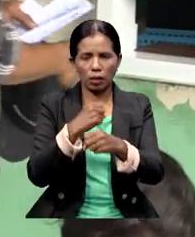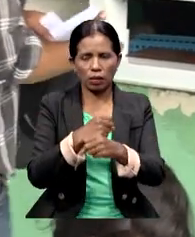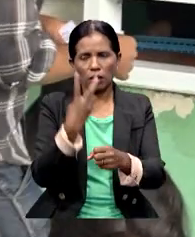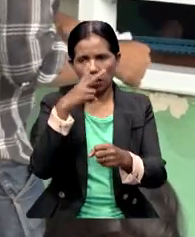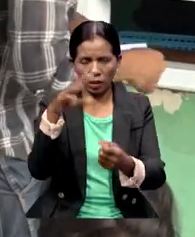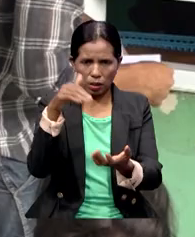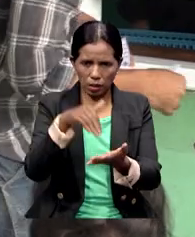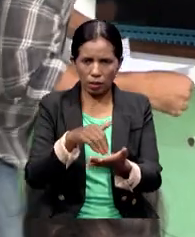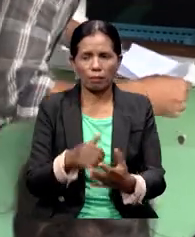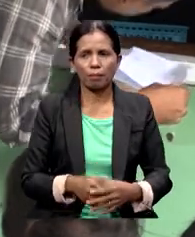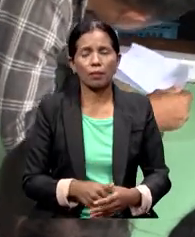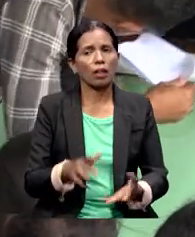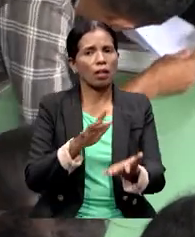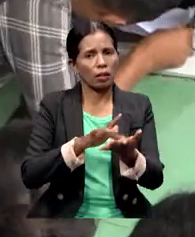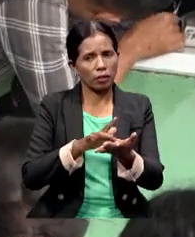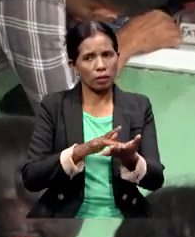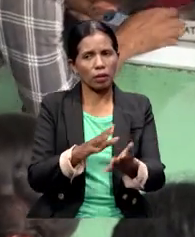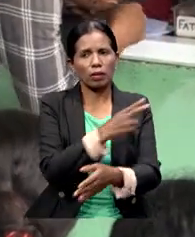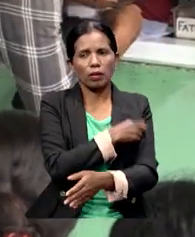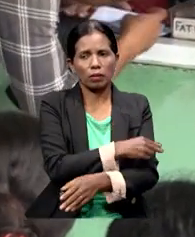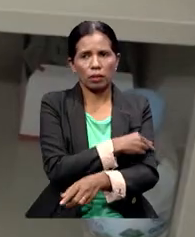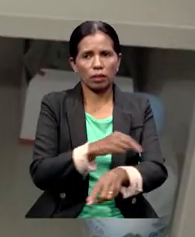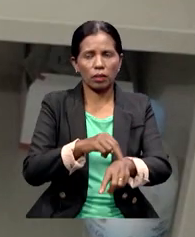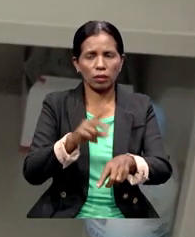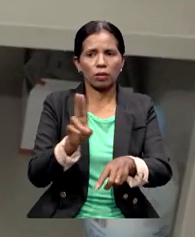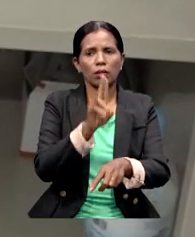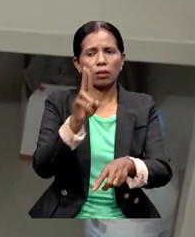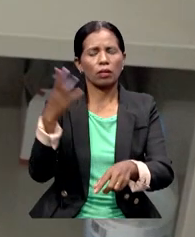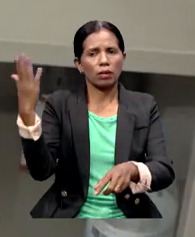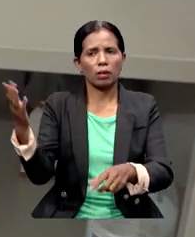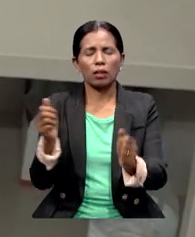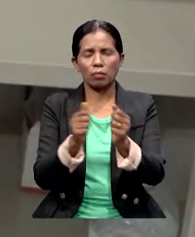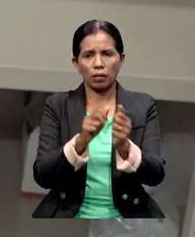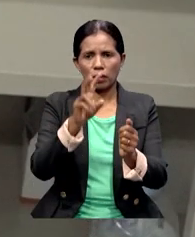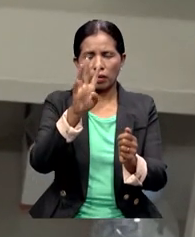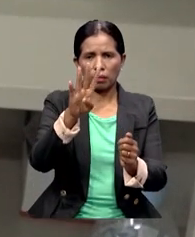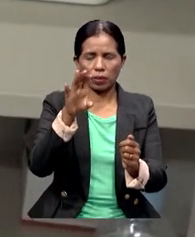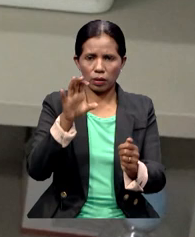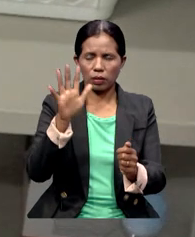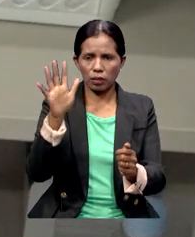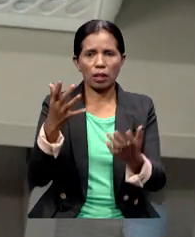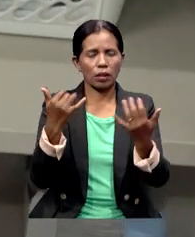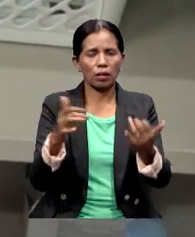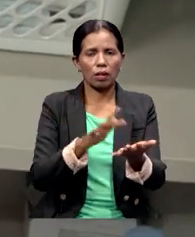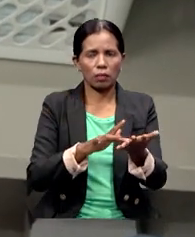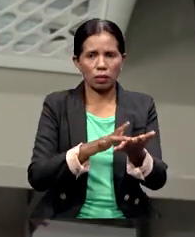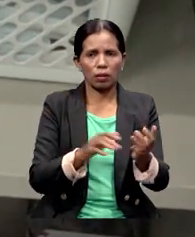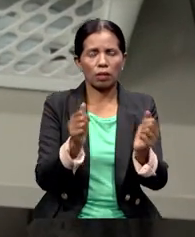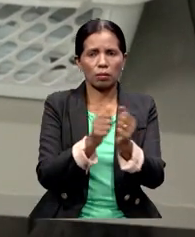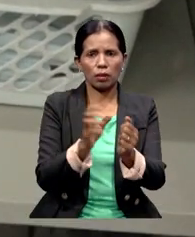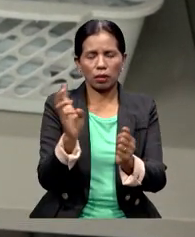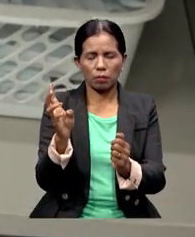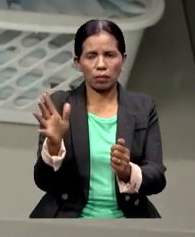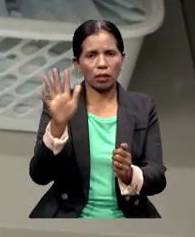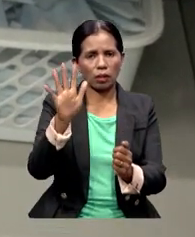verificação. A Imuru ne be durante ne Hospital Nacional utiliza e a item atus hat lima, no dada ne a Imuru item ne nulu resin